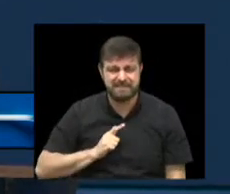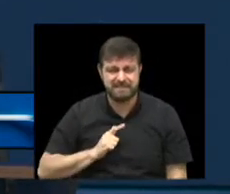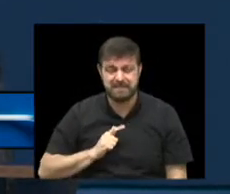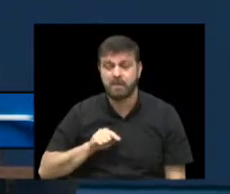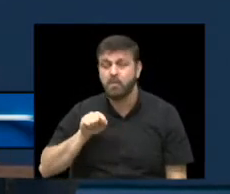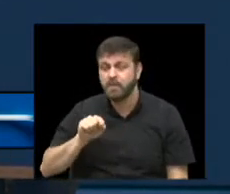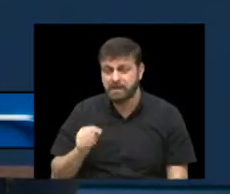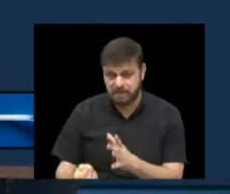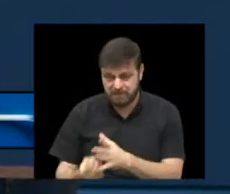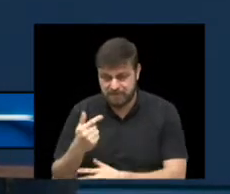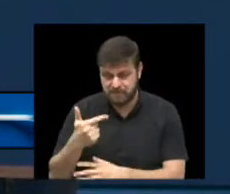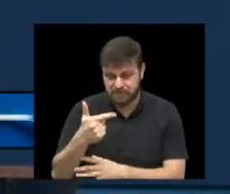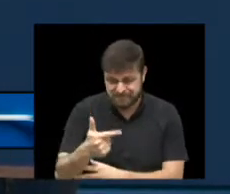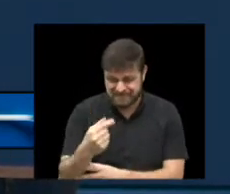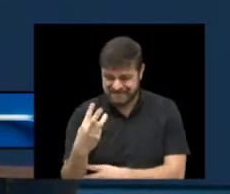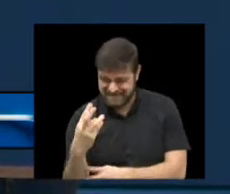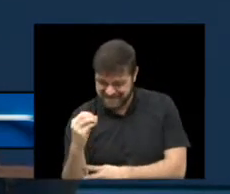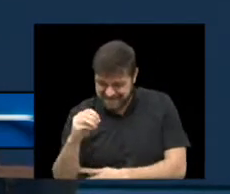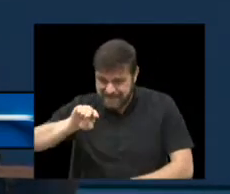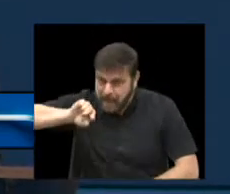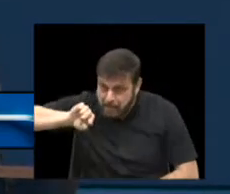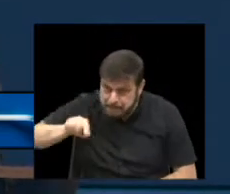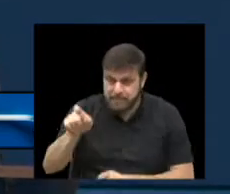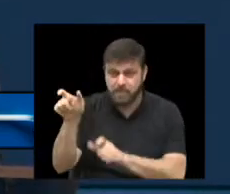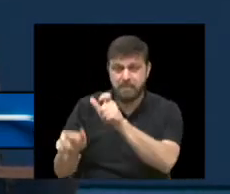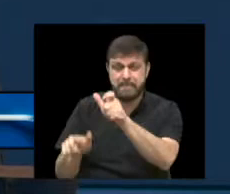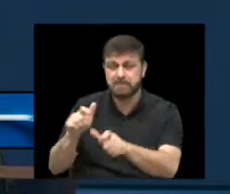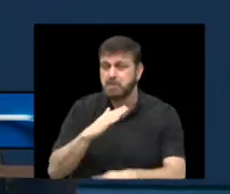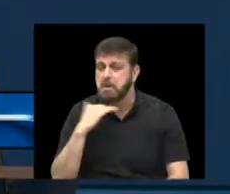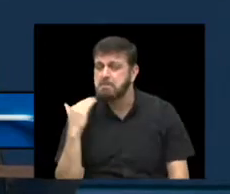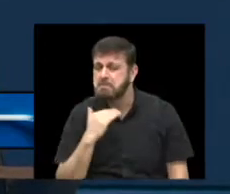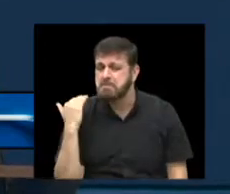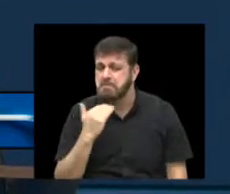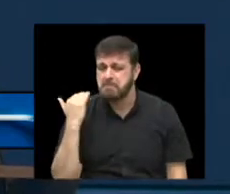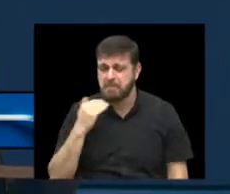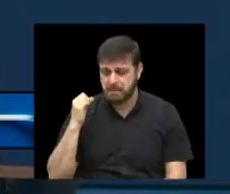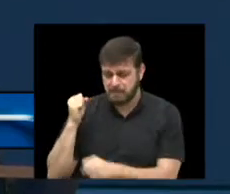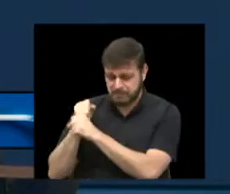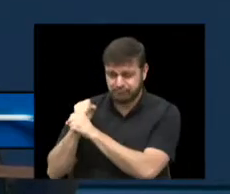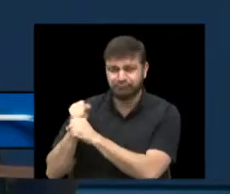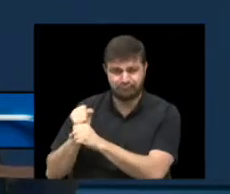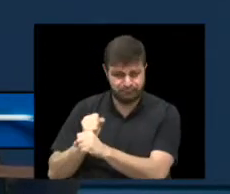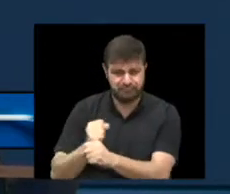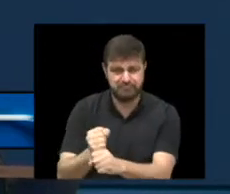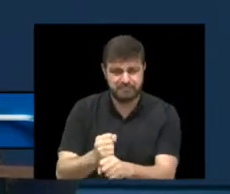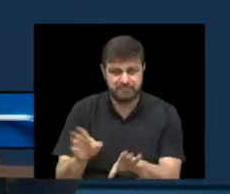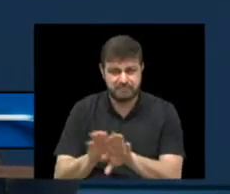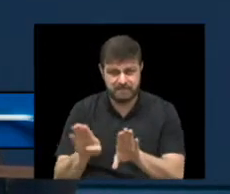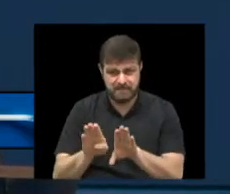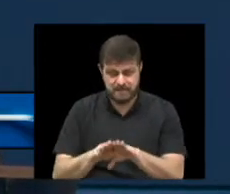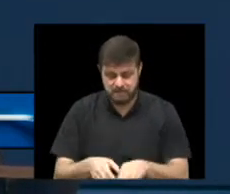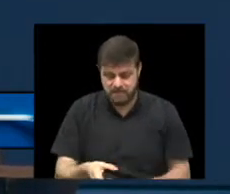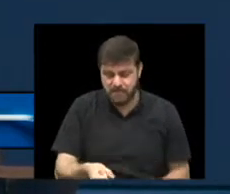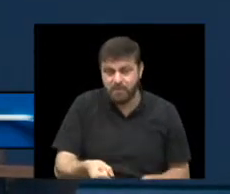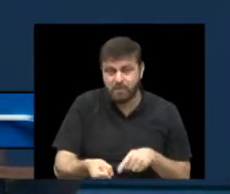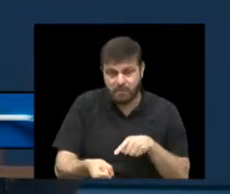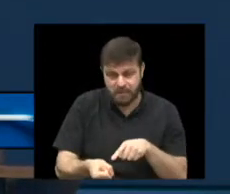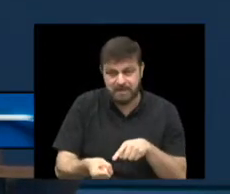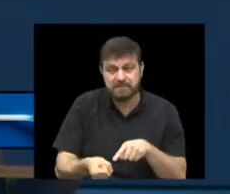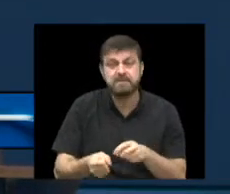230 mil mortes ao ano. E também os tumores de câncer, tumores de ânus, que